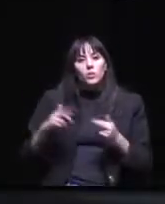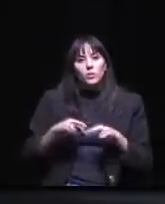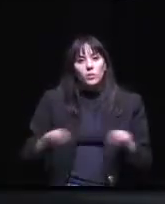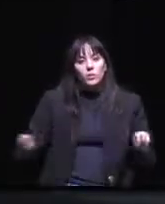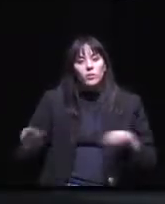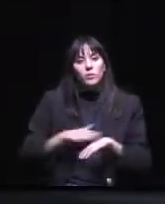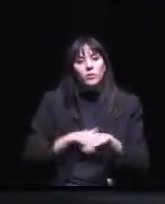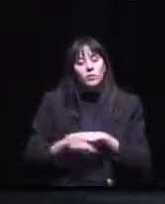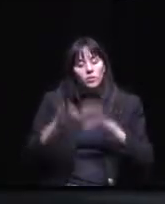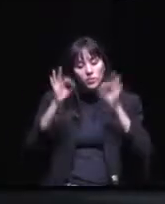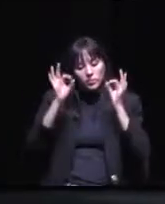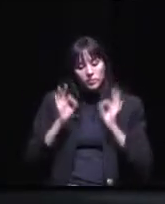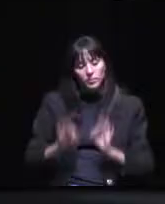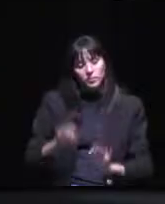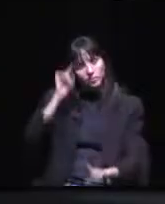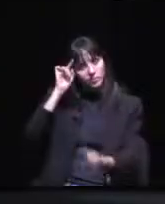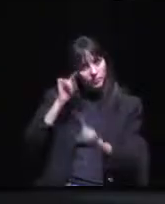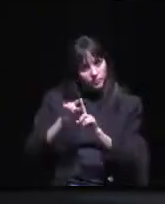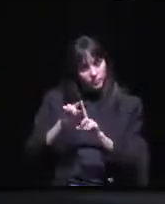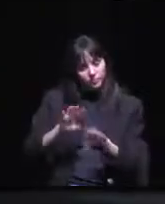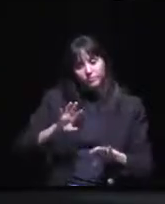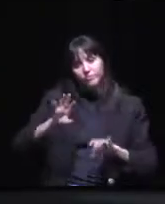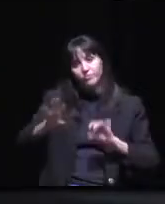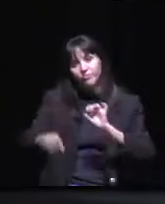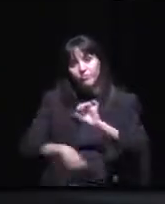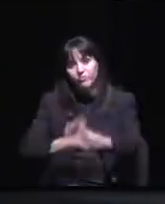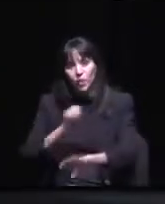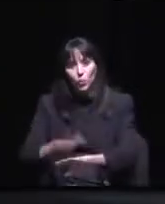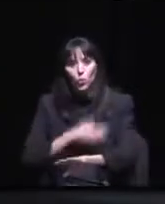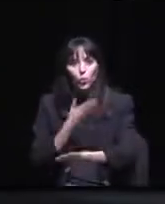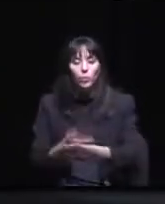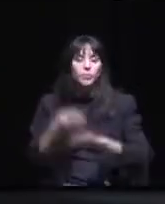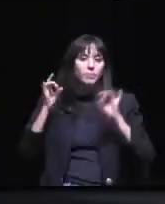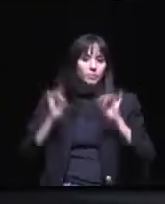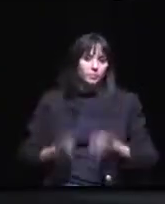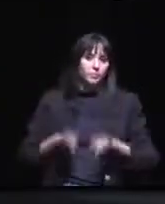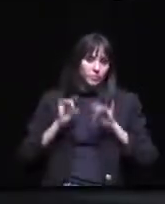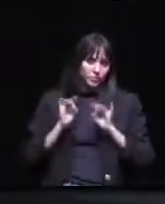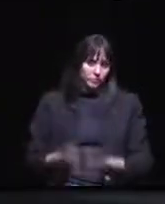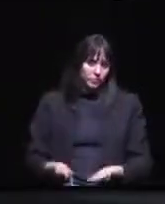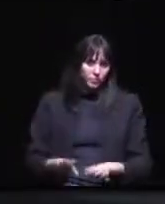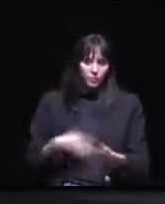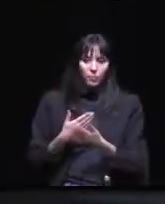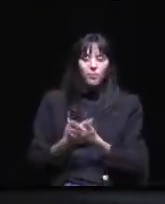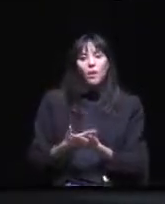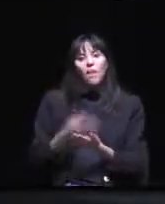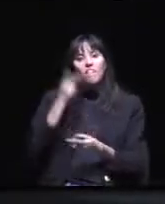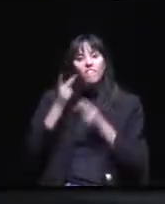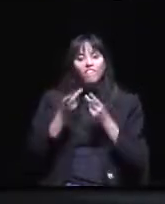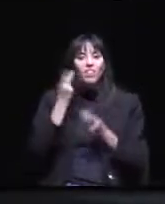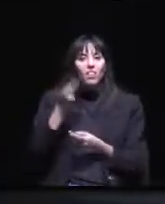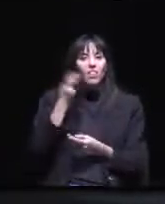agir efetivamente para evitar uma degradação ainda maior da cidade e da qualidade de vida das